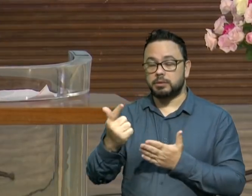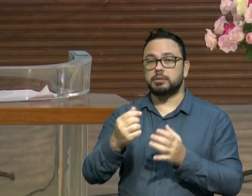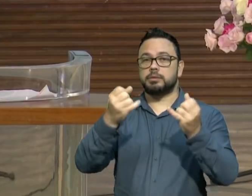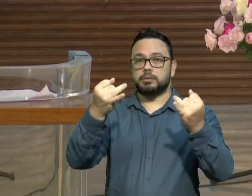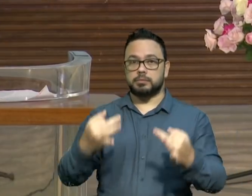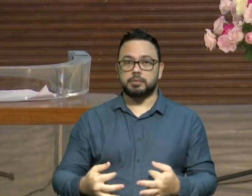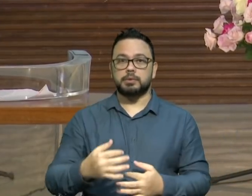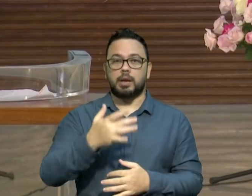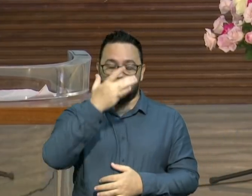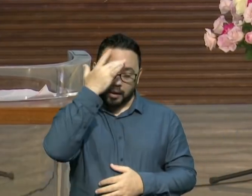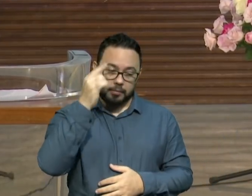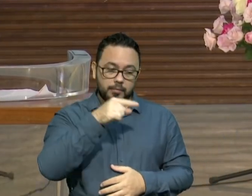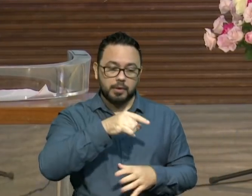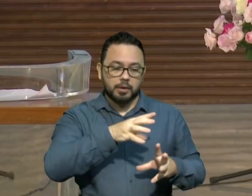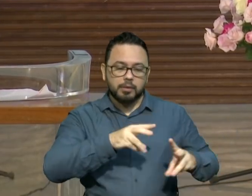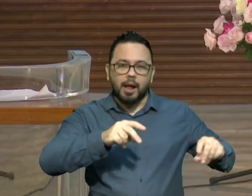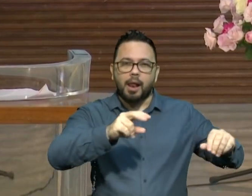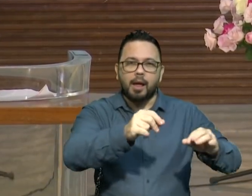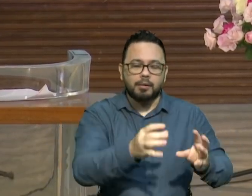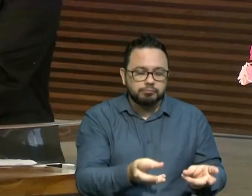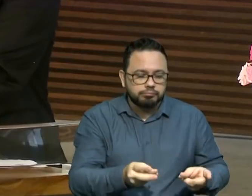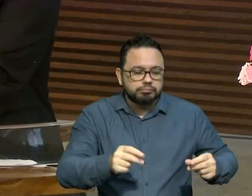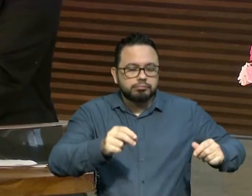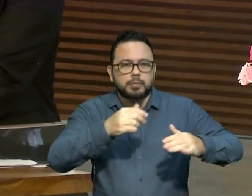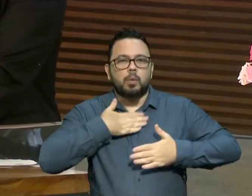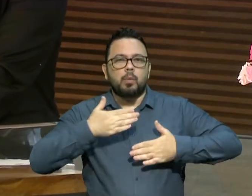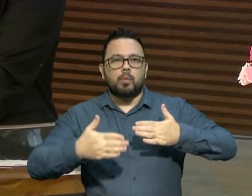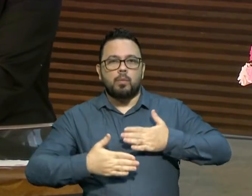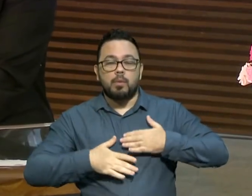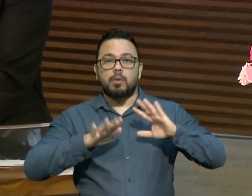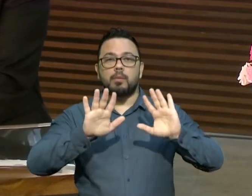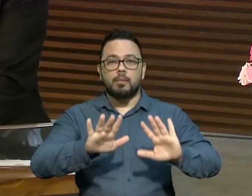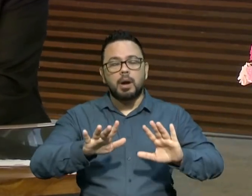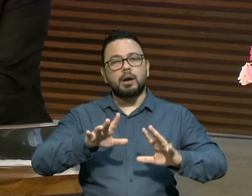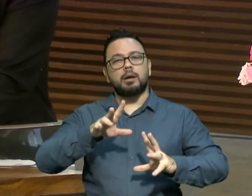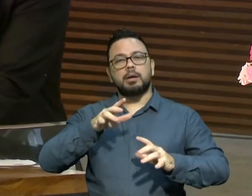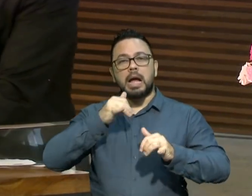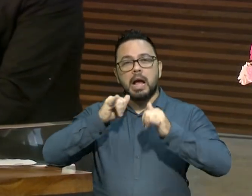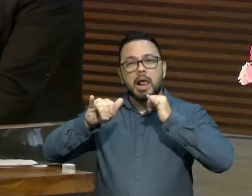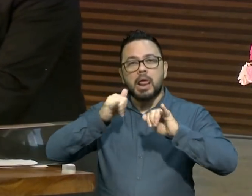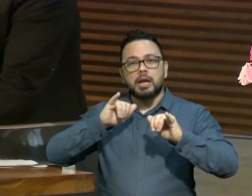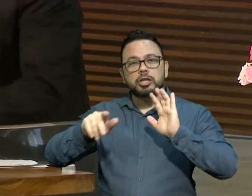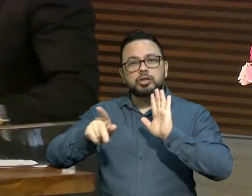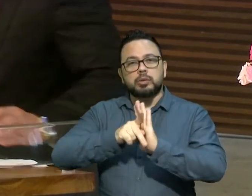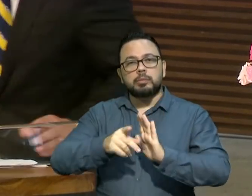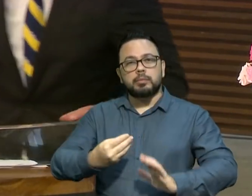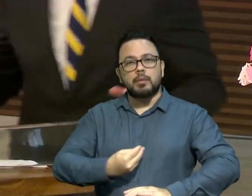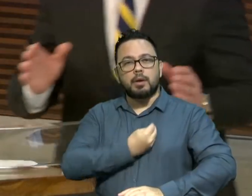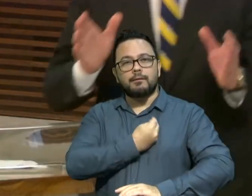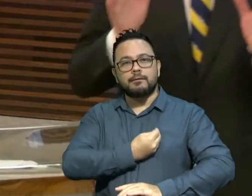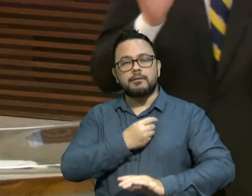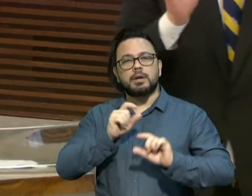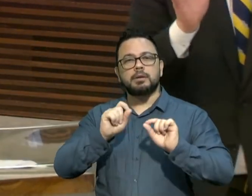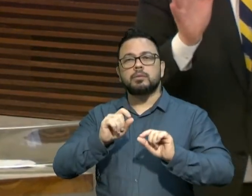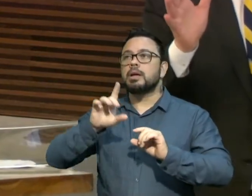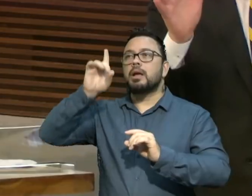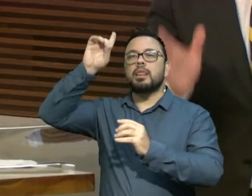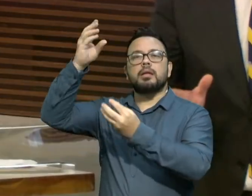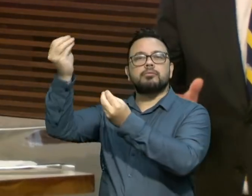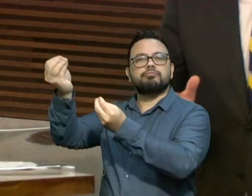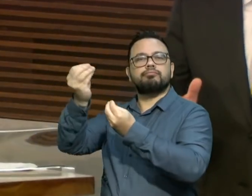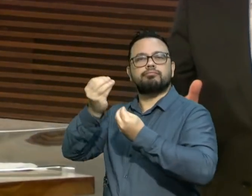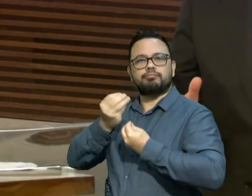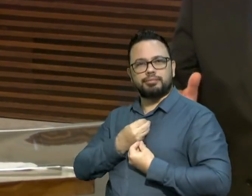pó da terra mais o fôlego da vida e fala se dá ele recebeu energia Vital fiquei sem energia Vital você é um texto